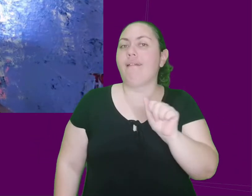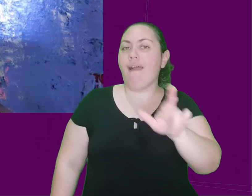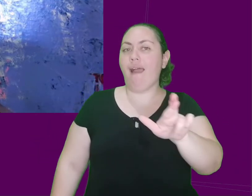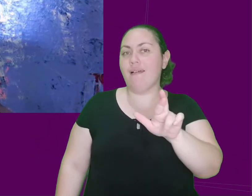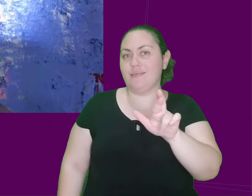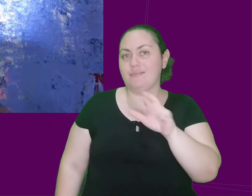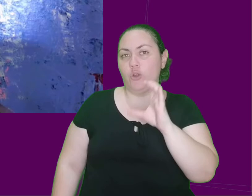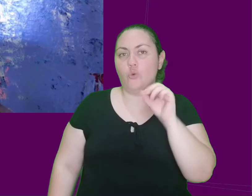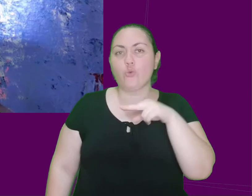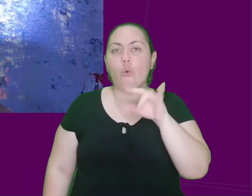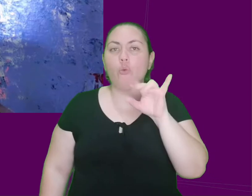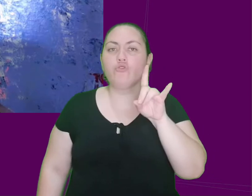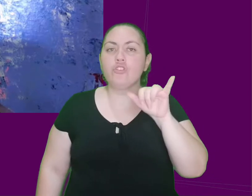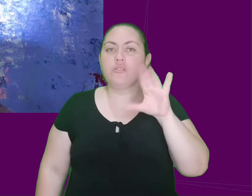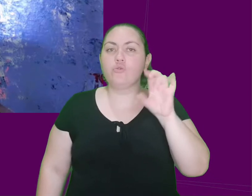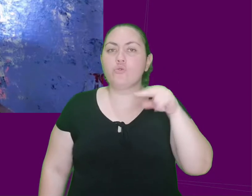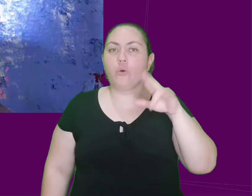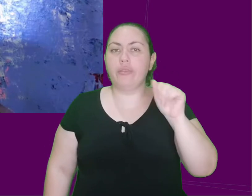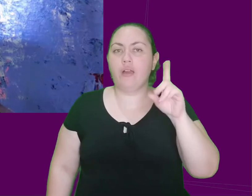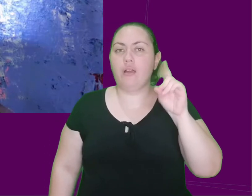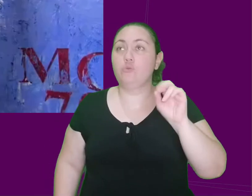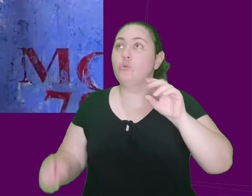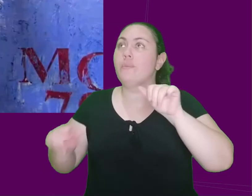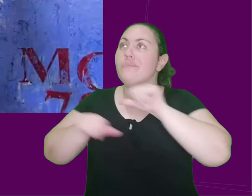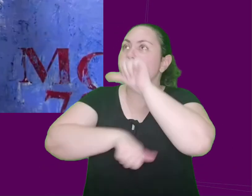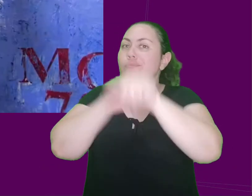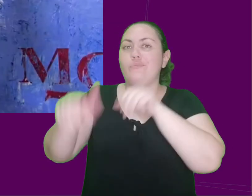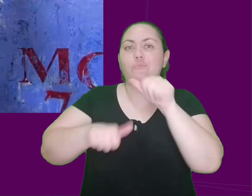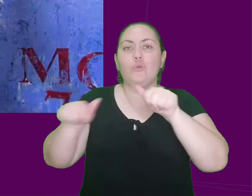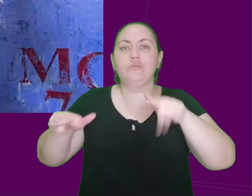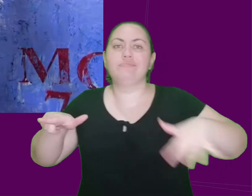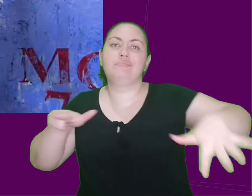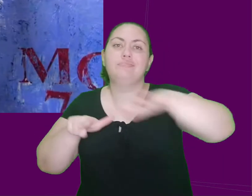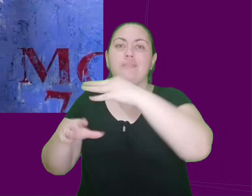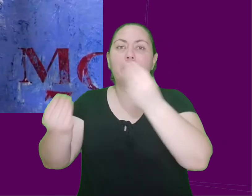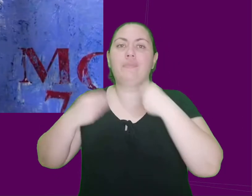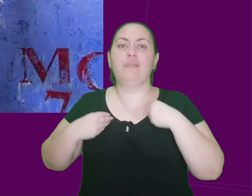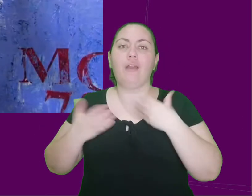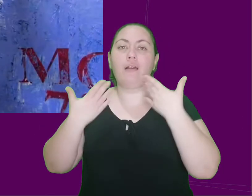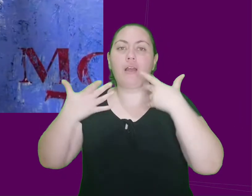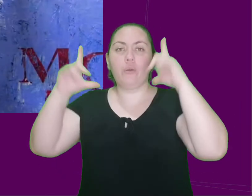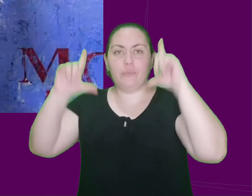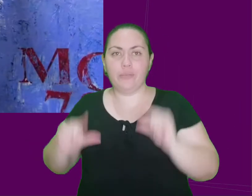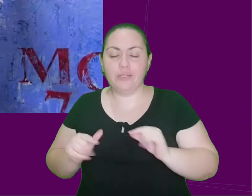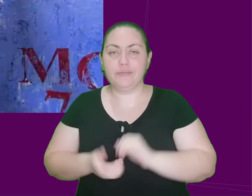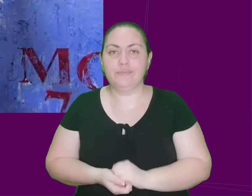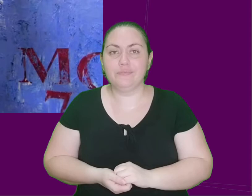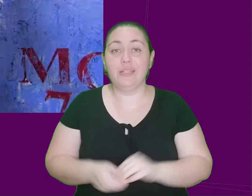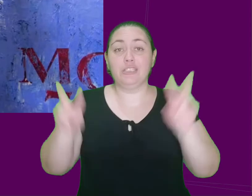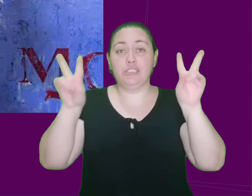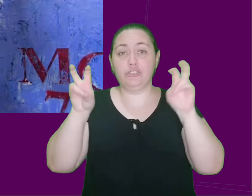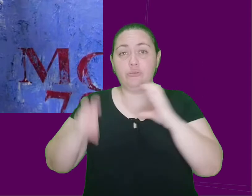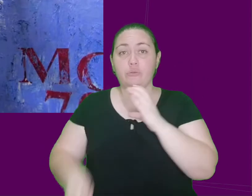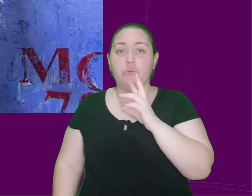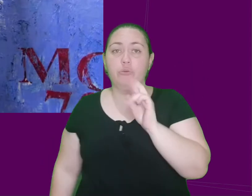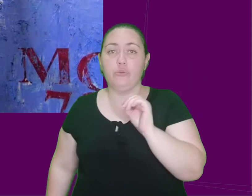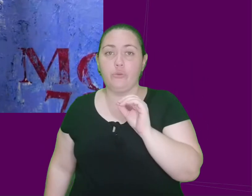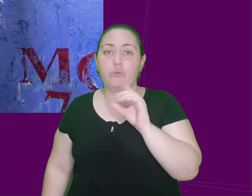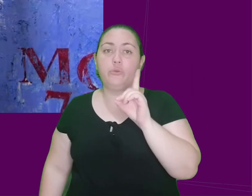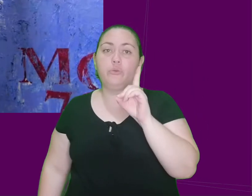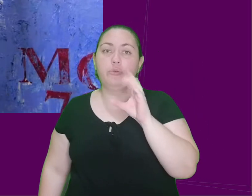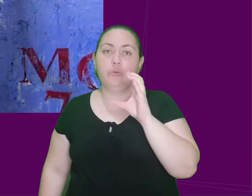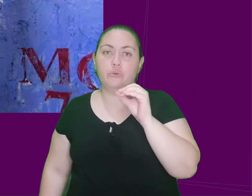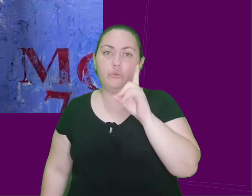que transforma a atmosfera, a torna amena. Os títulos O Crocodilo e O Crocodilo 2, para além do